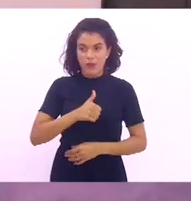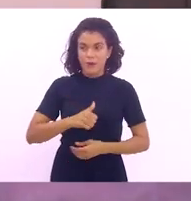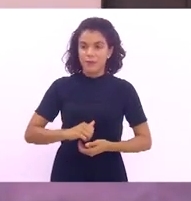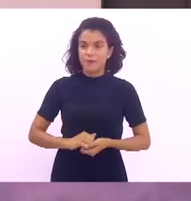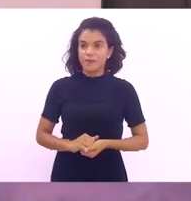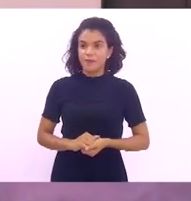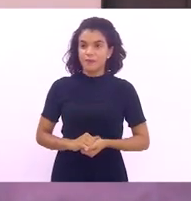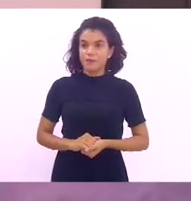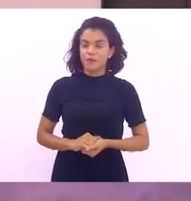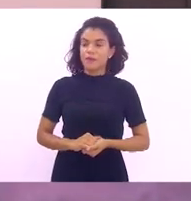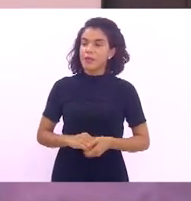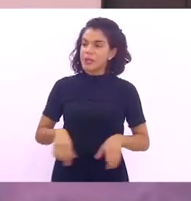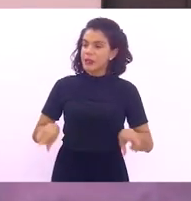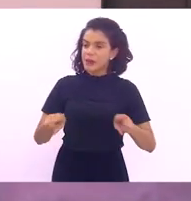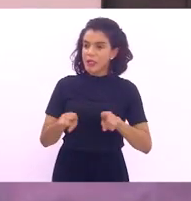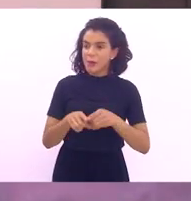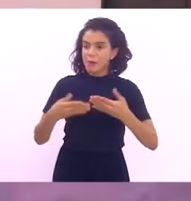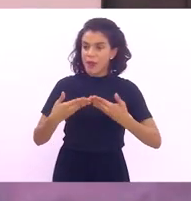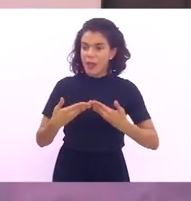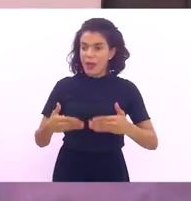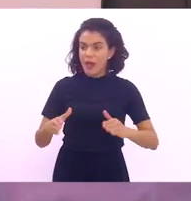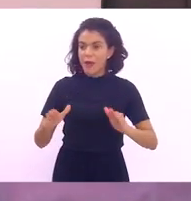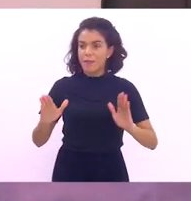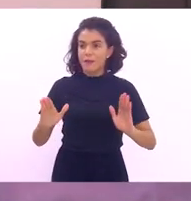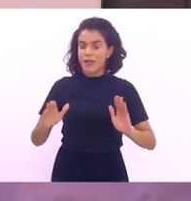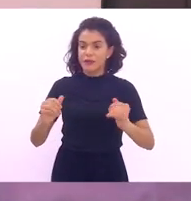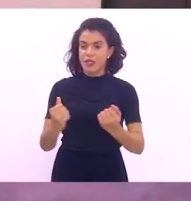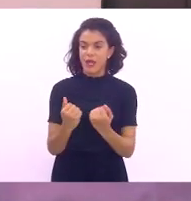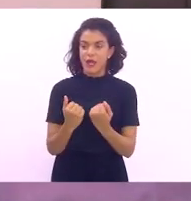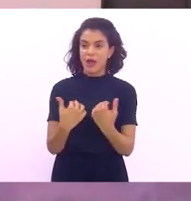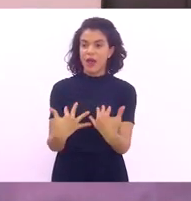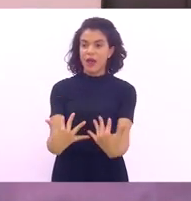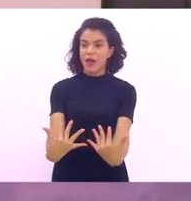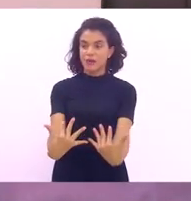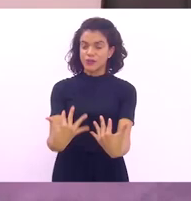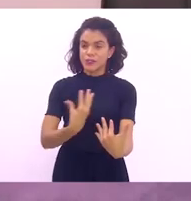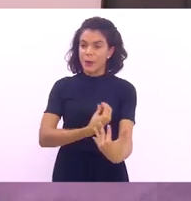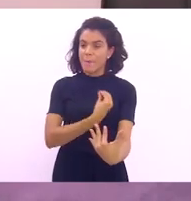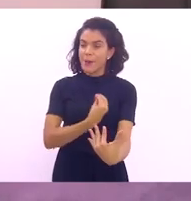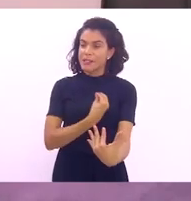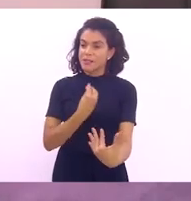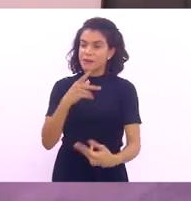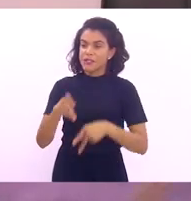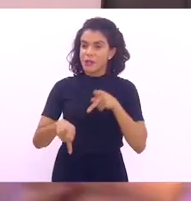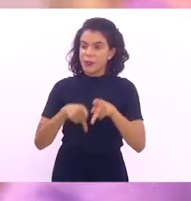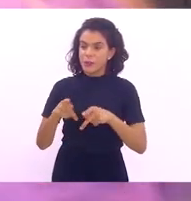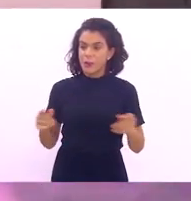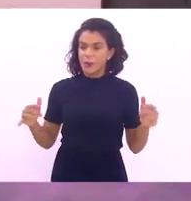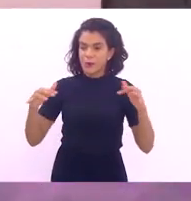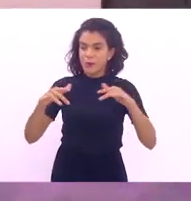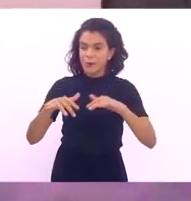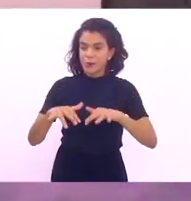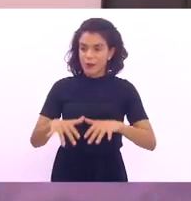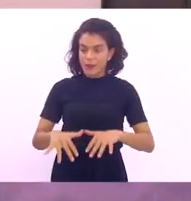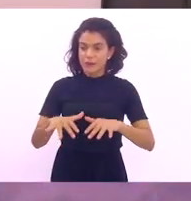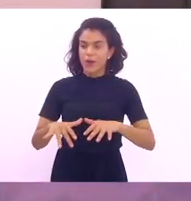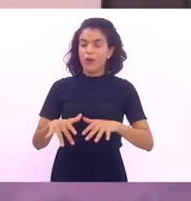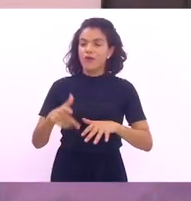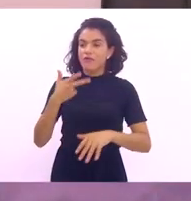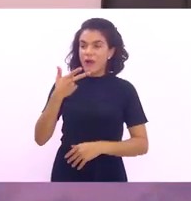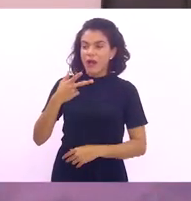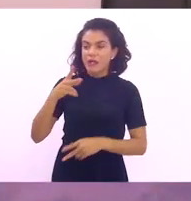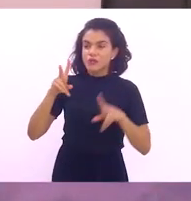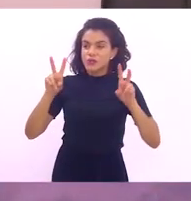dou também por aberto a audiência que organizará e falará